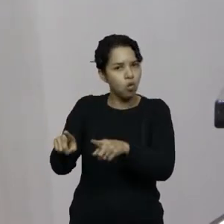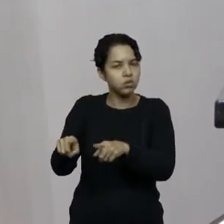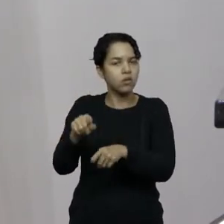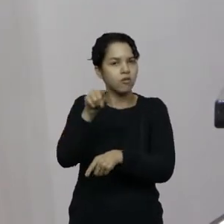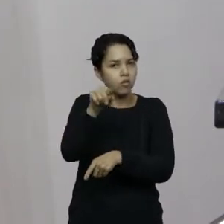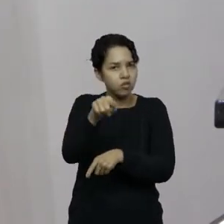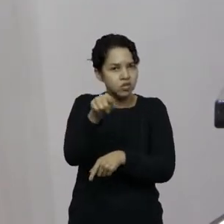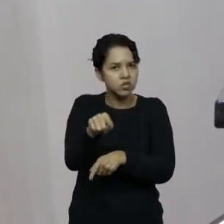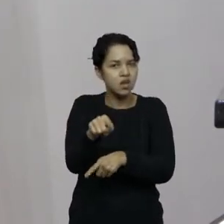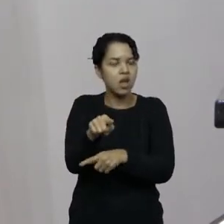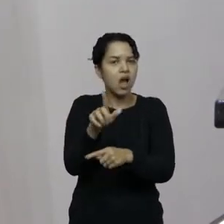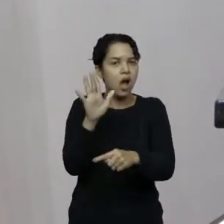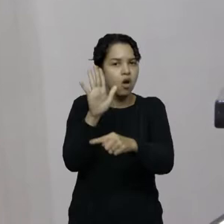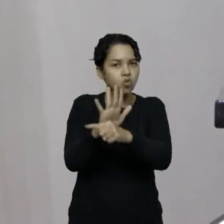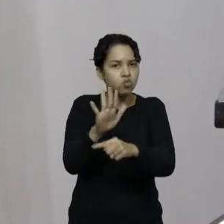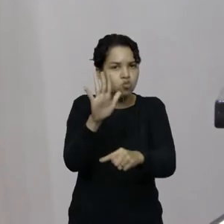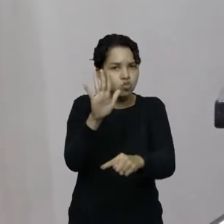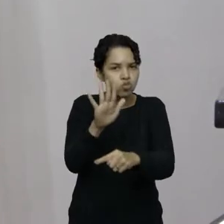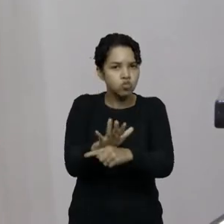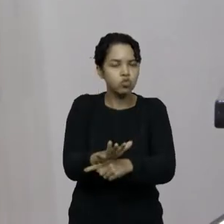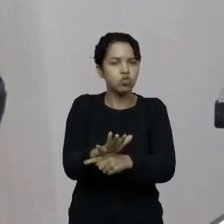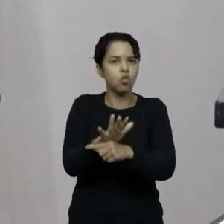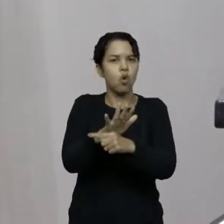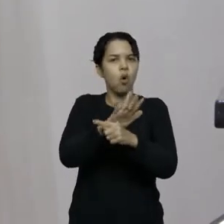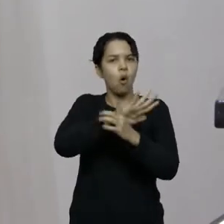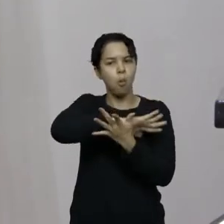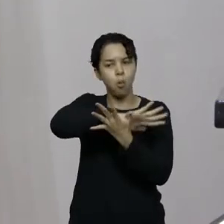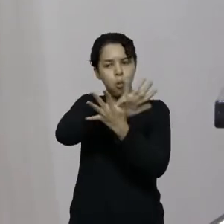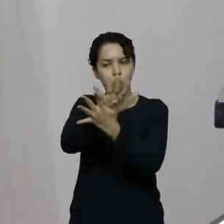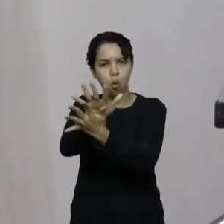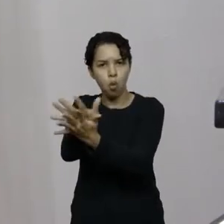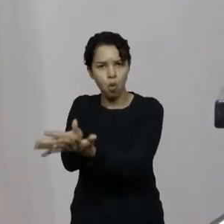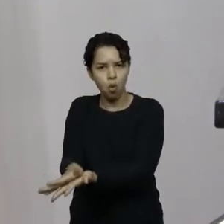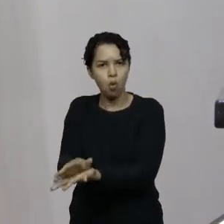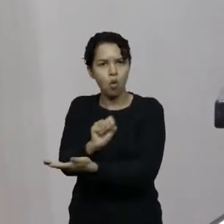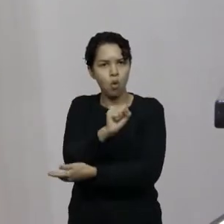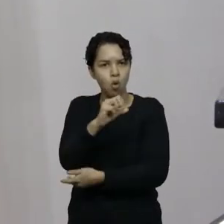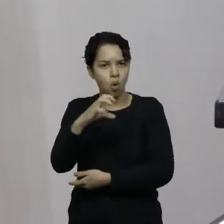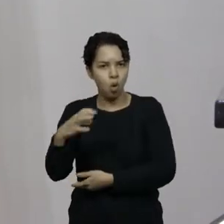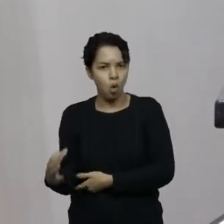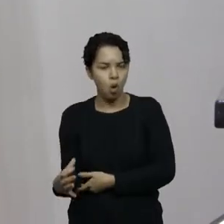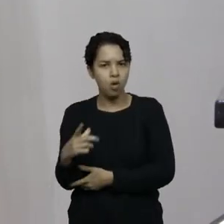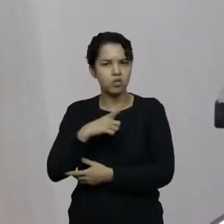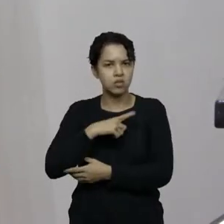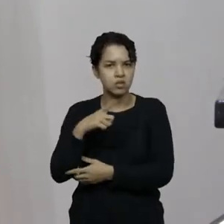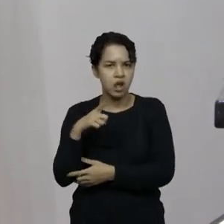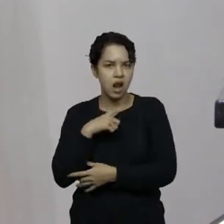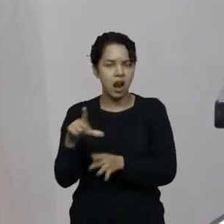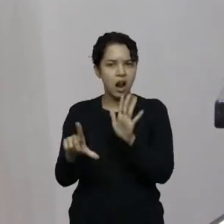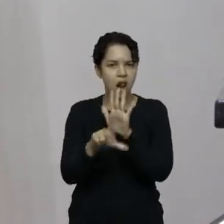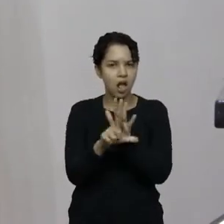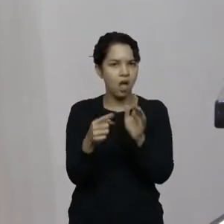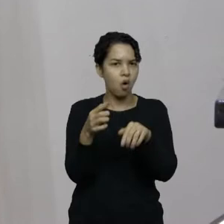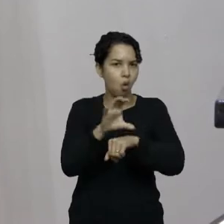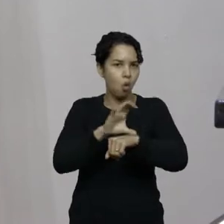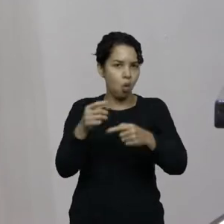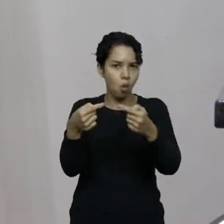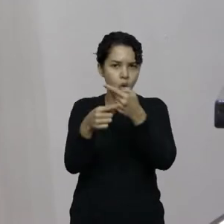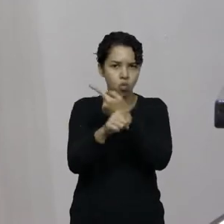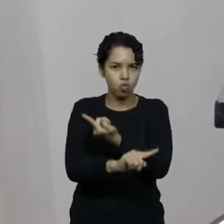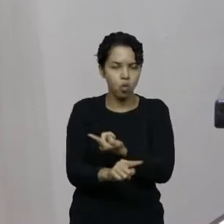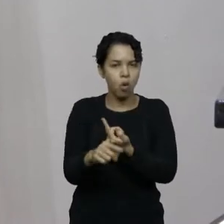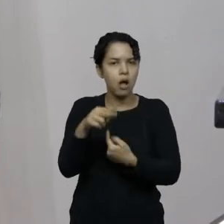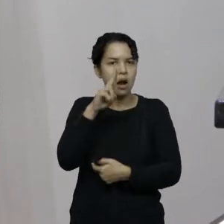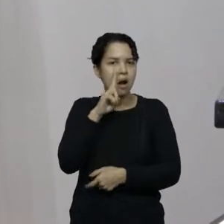atratora Santa Catarina que o senhor ajudou a passar pacote com lei Incondicional Como acabou de mostrar o livro Sullivan Nati